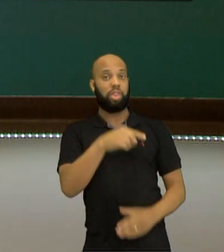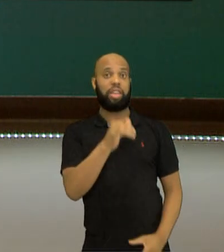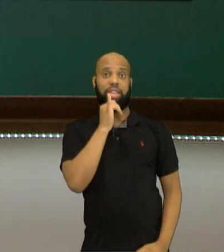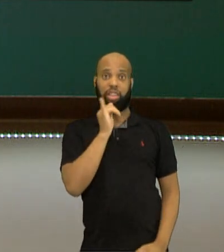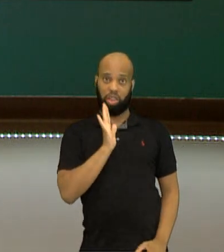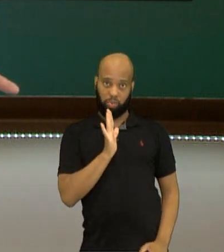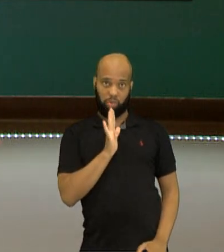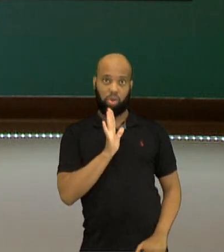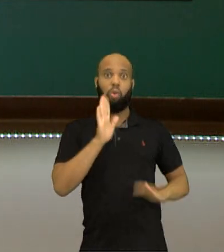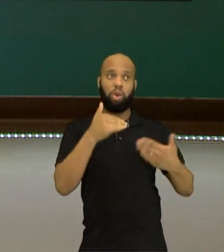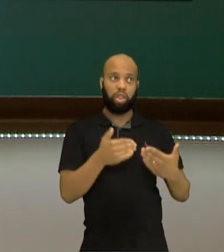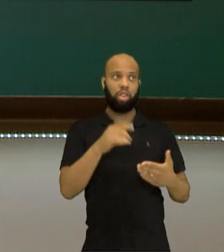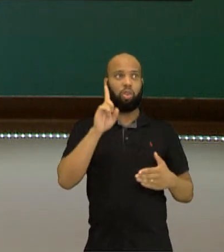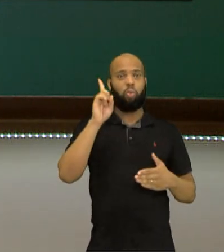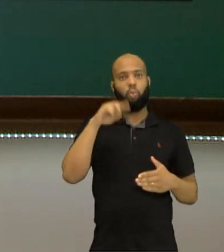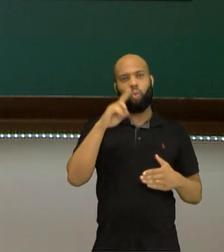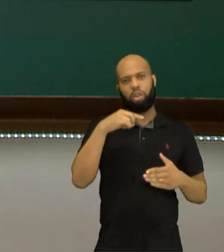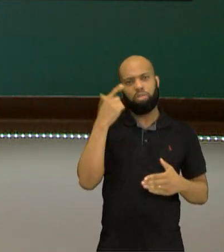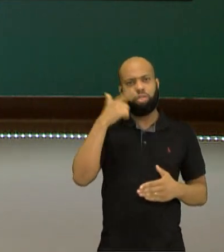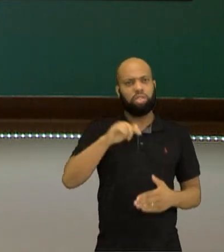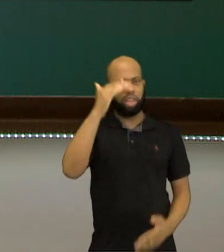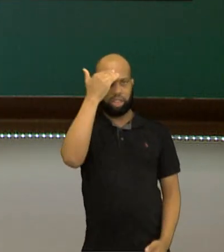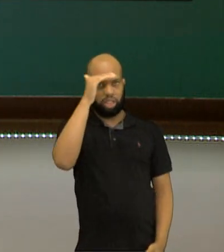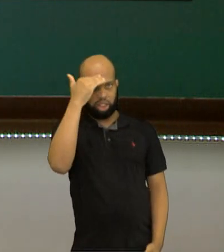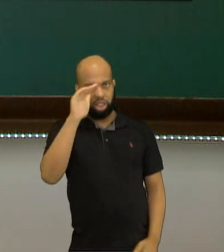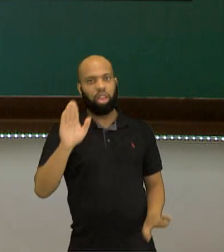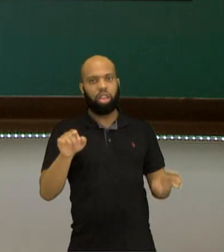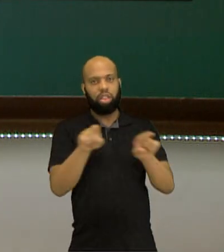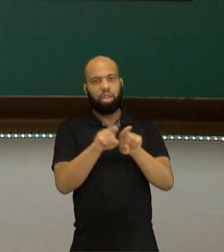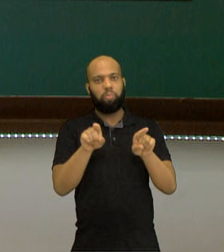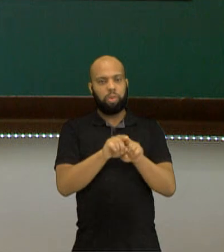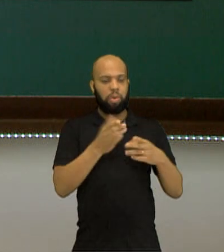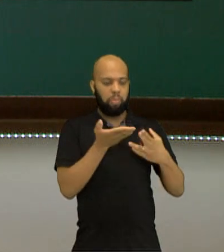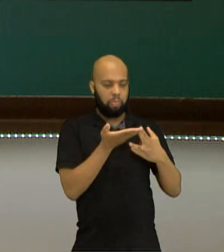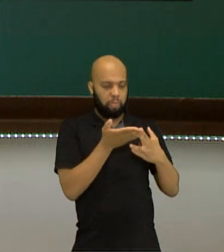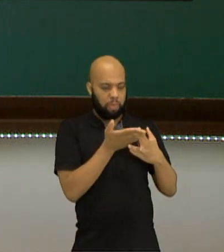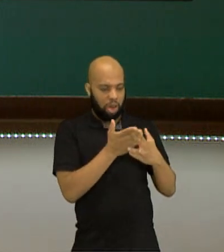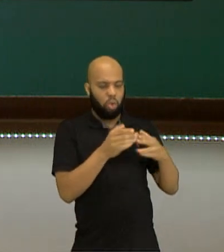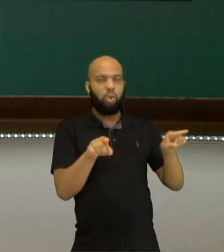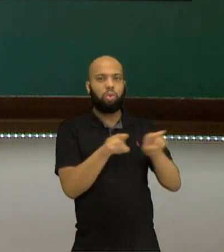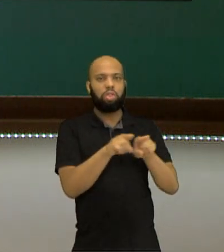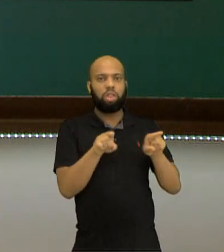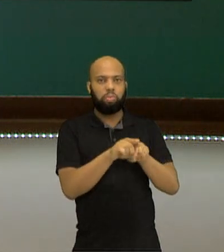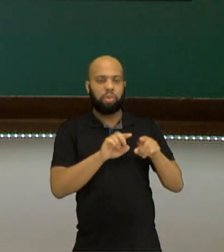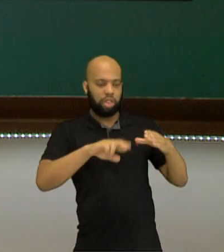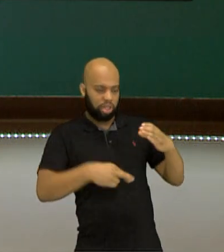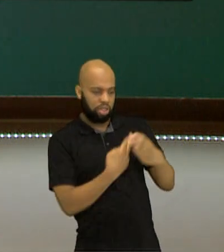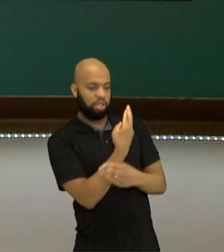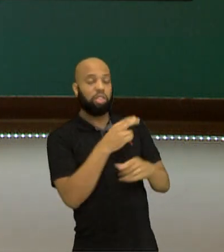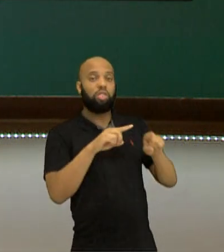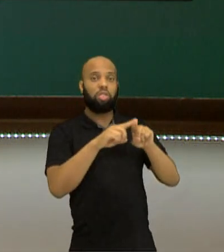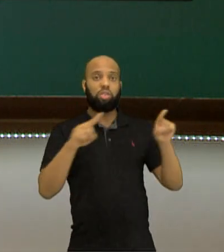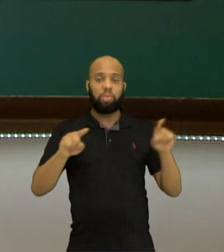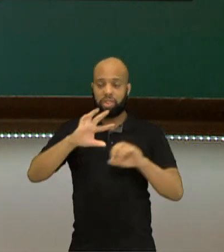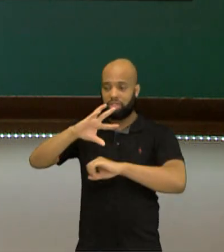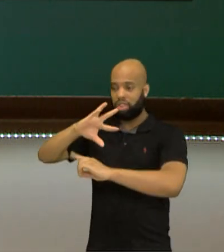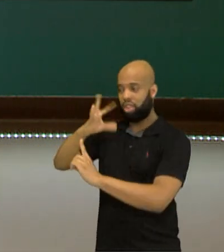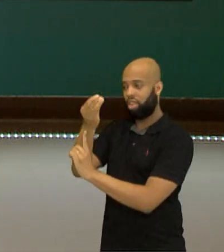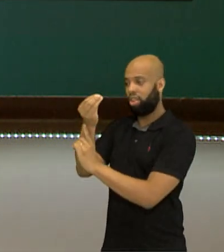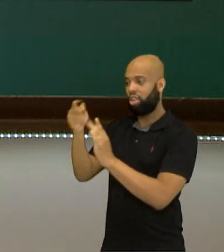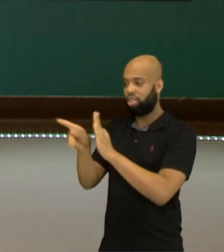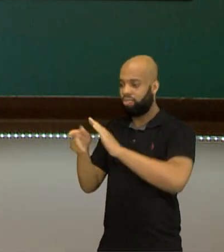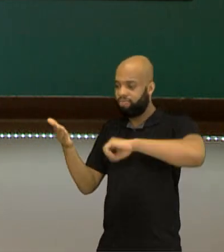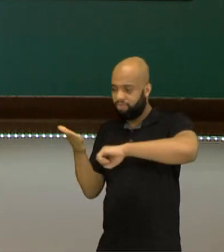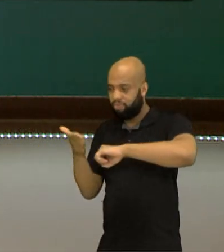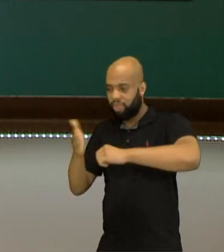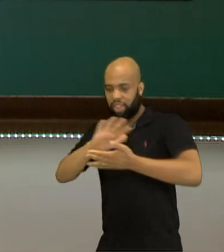seja fácil entender Barroco e Renascimento, mas porque ela trabalha com a desconstrução da própria arte. Ela